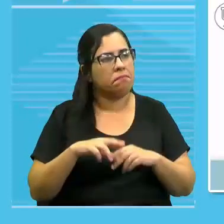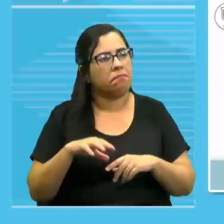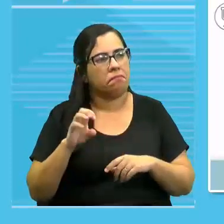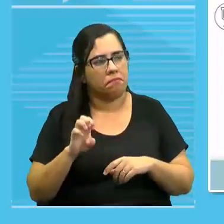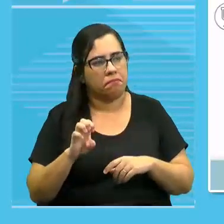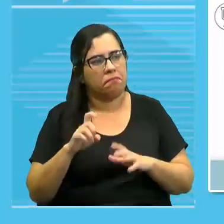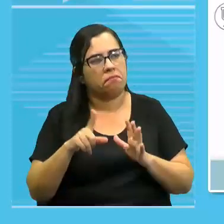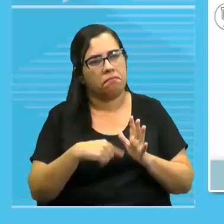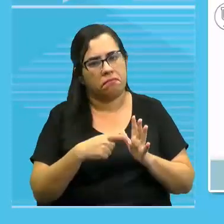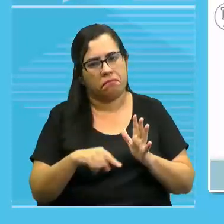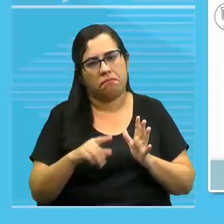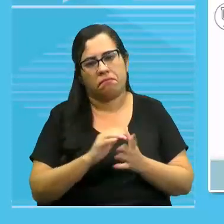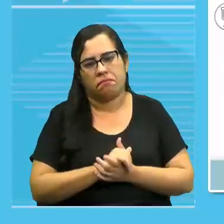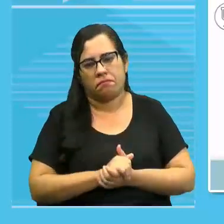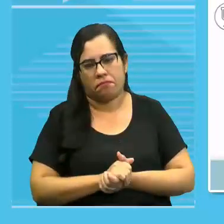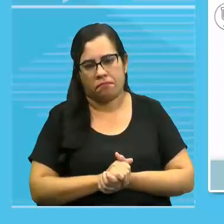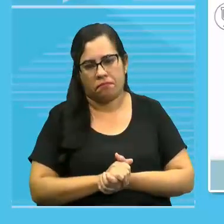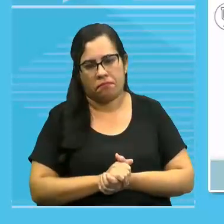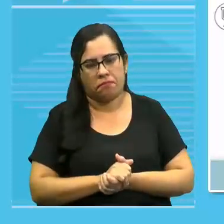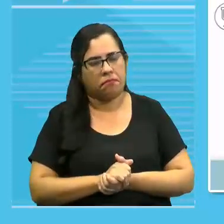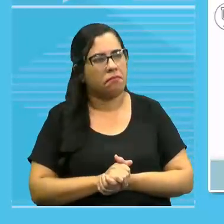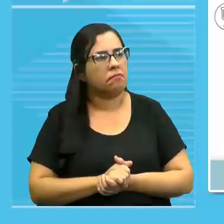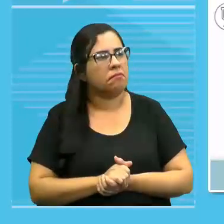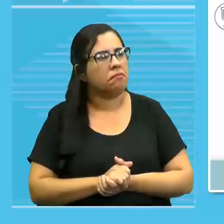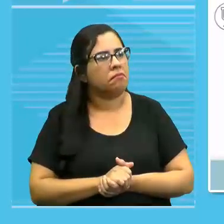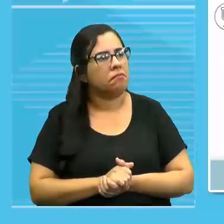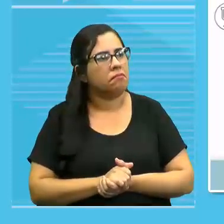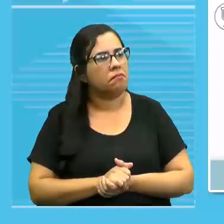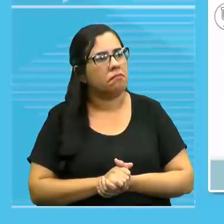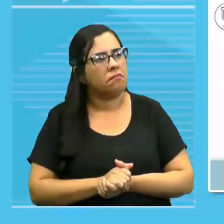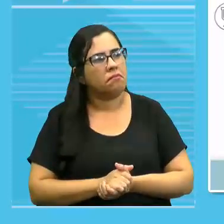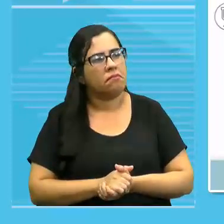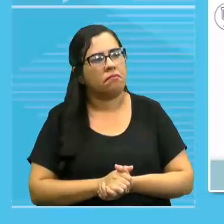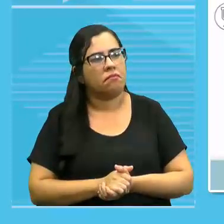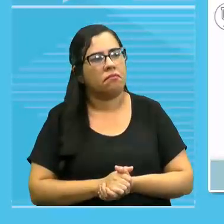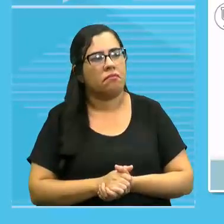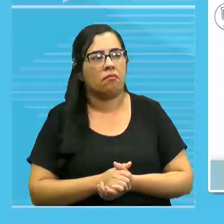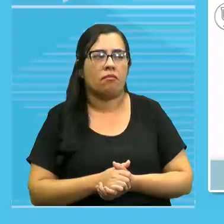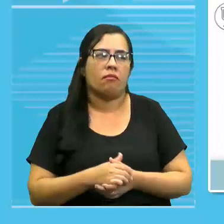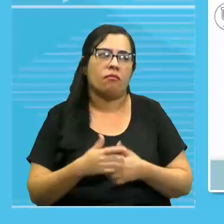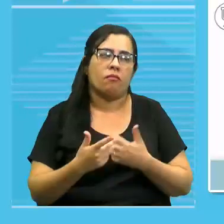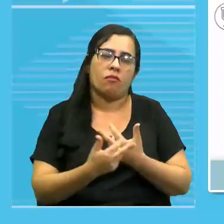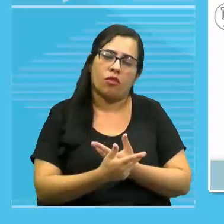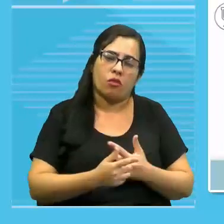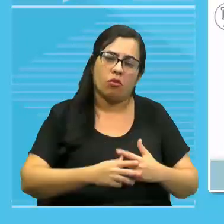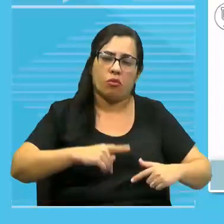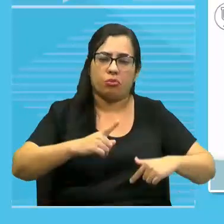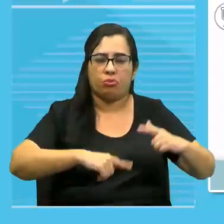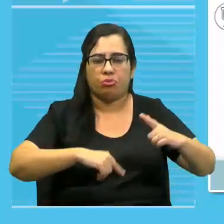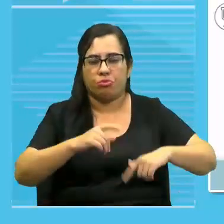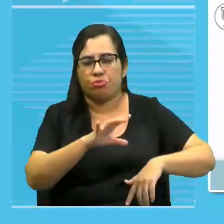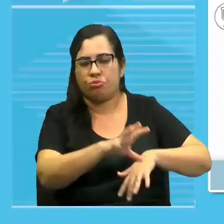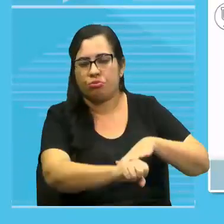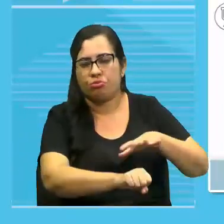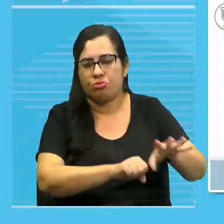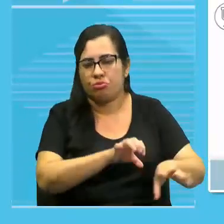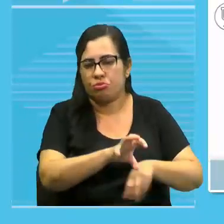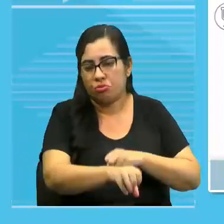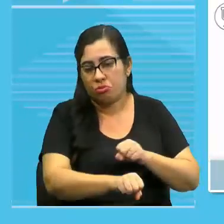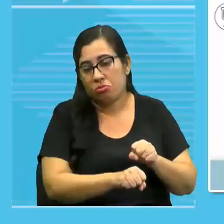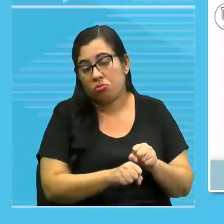e a coleta de materiais recicláveis né É